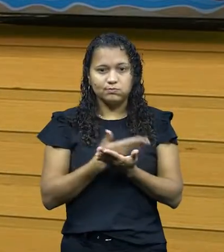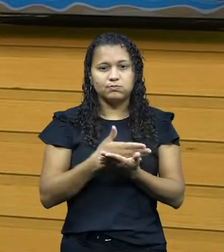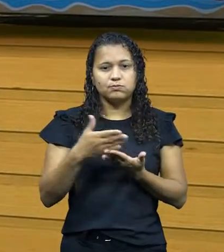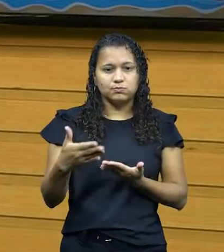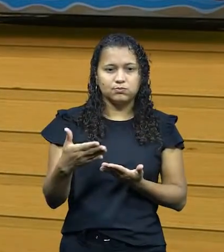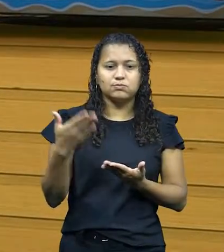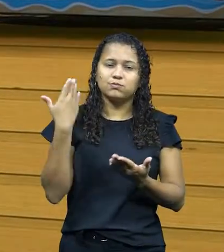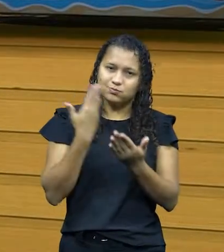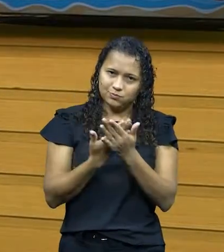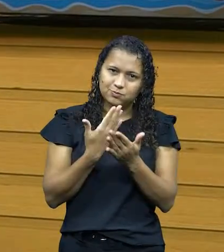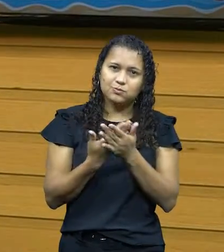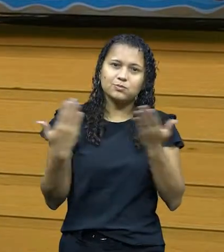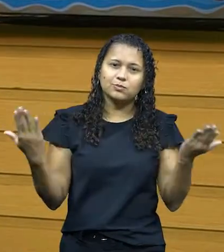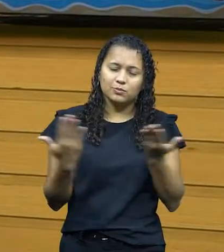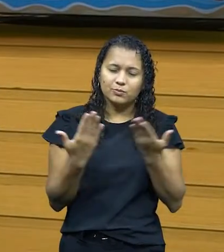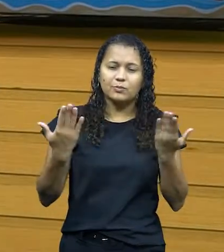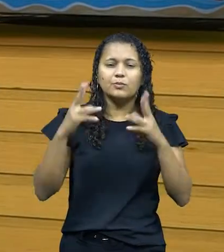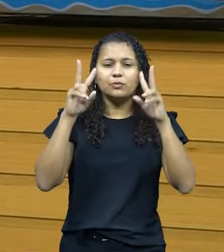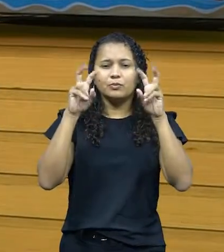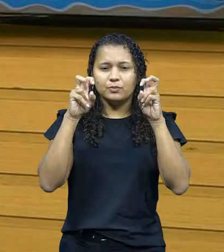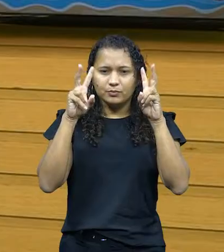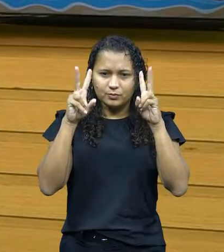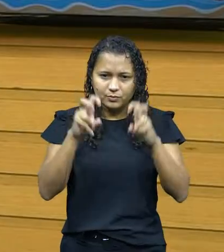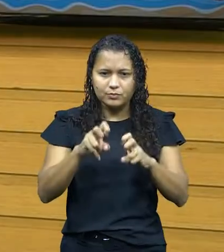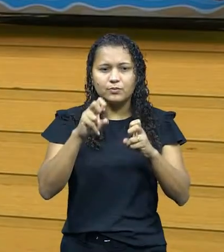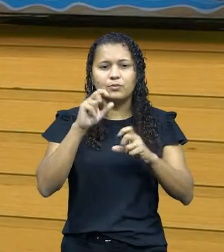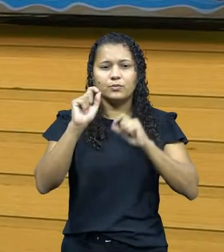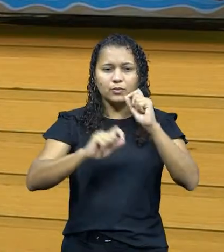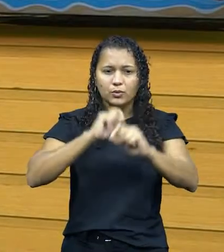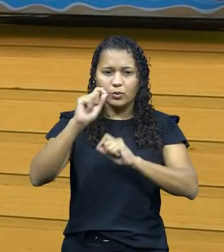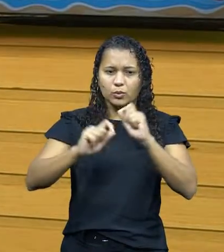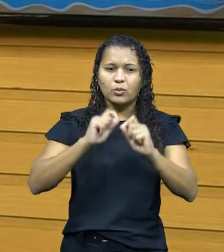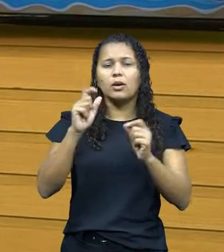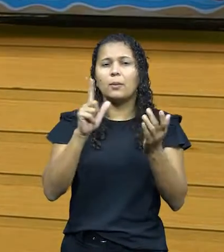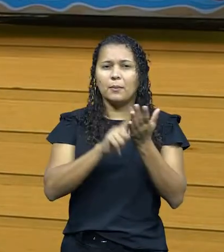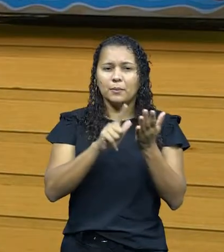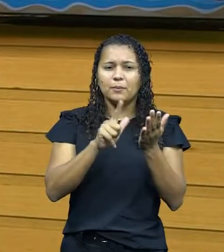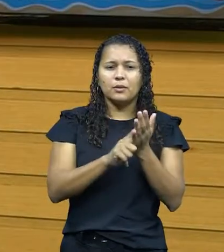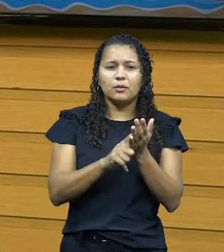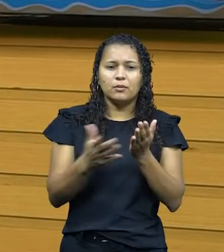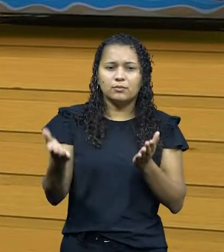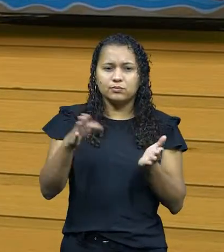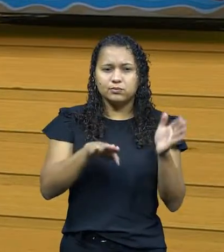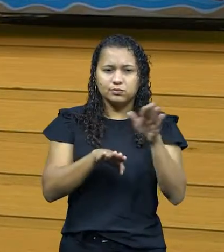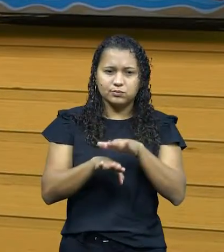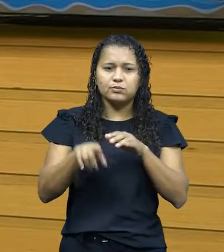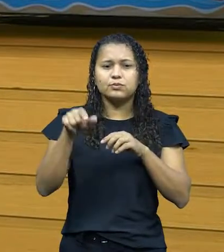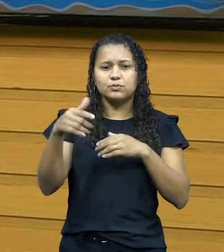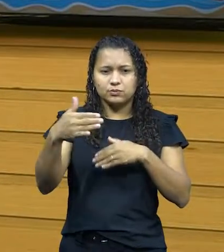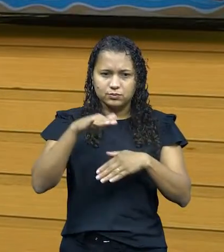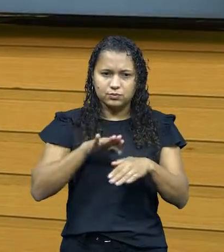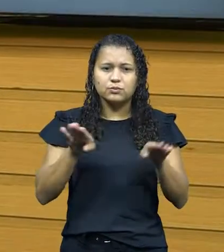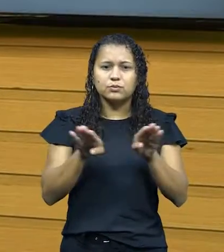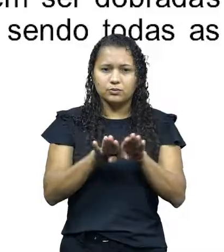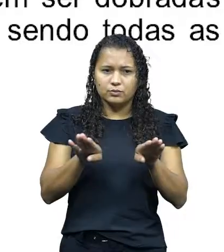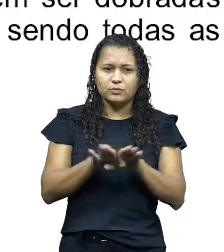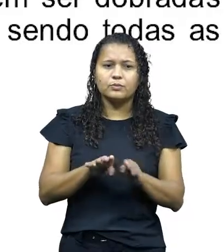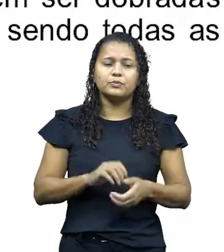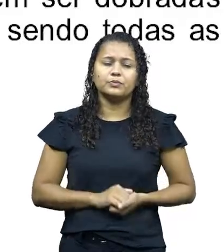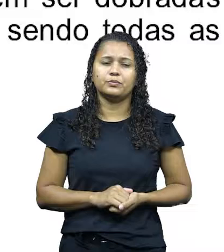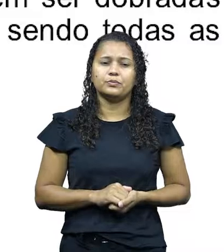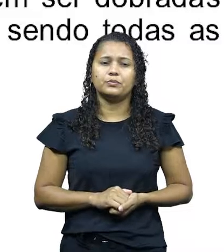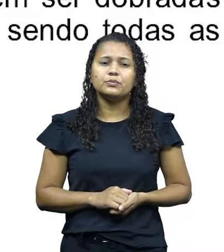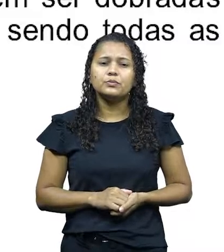começar nossa aula de hoje falando sobre ainda as normas brasileiras em relação ao desenho